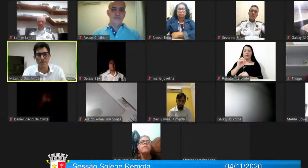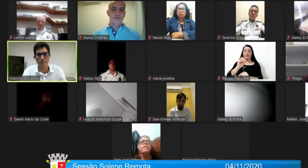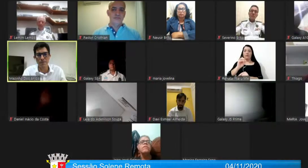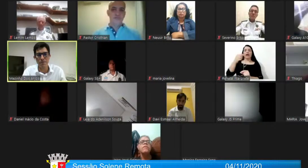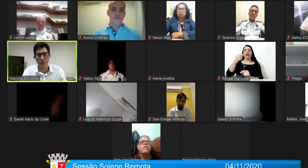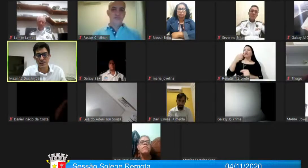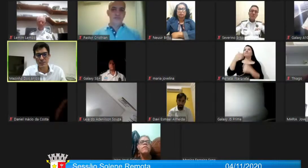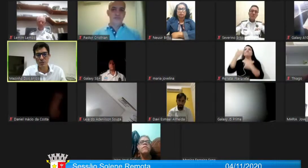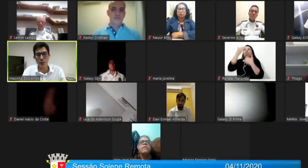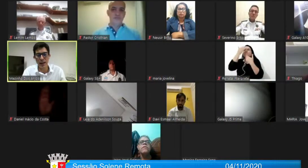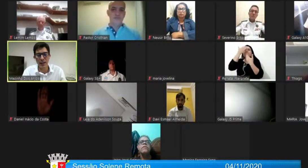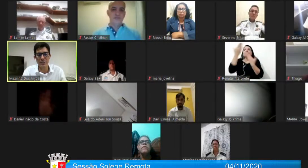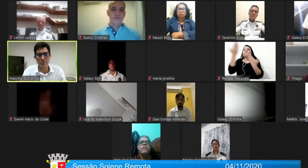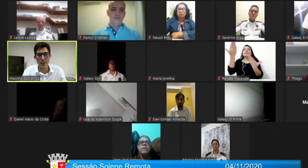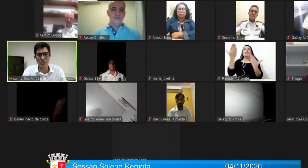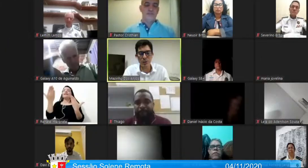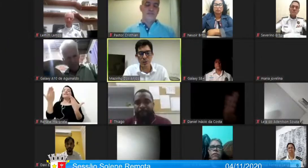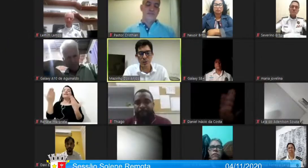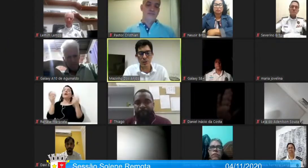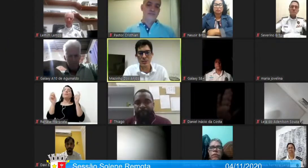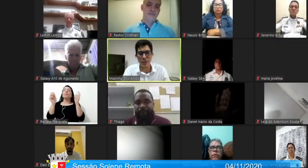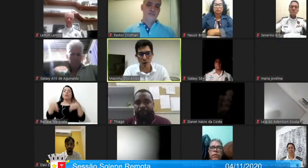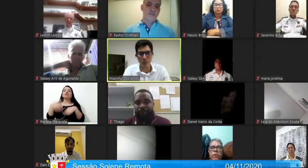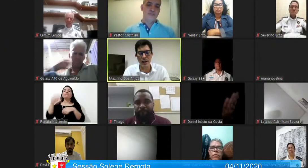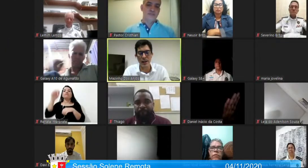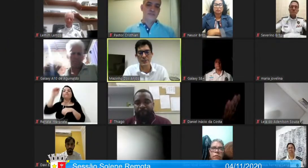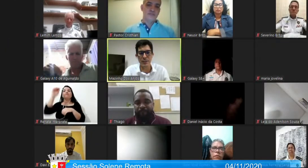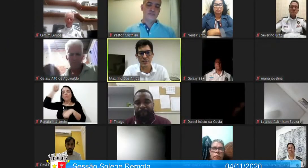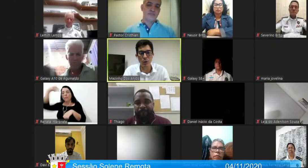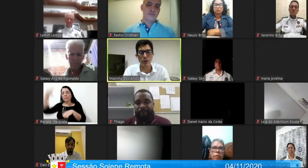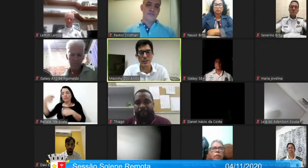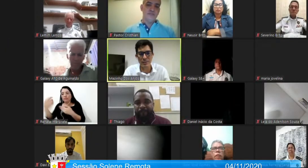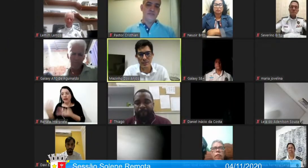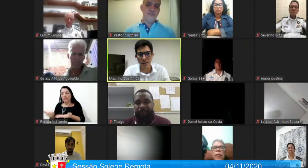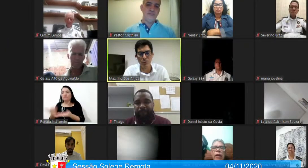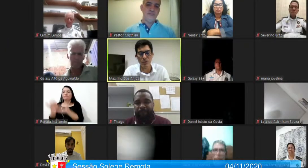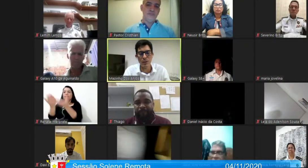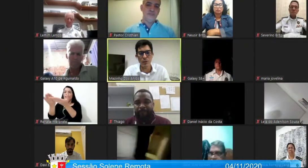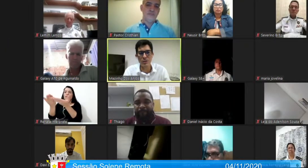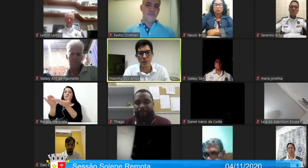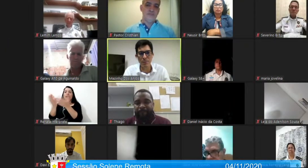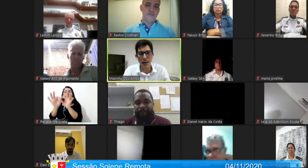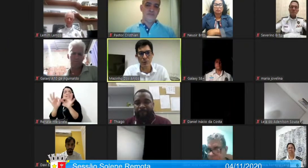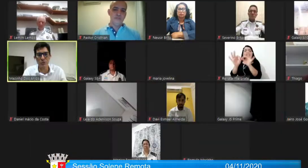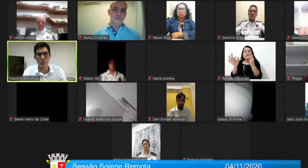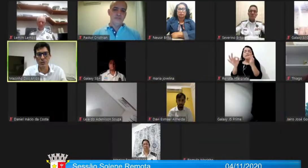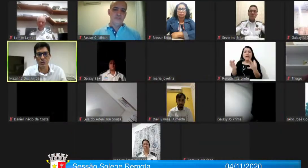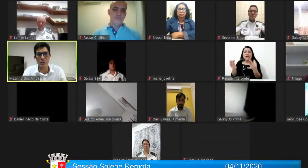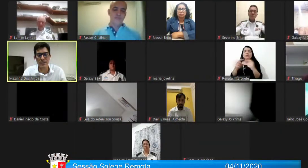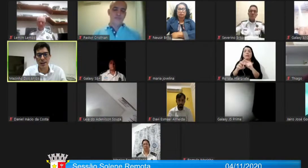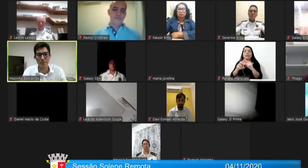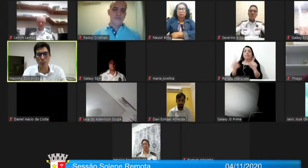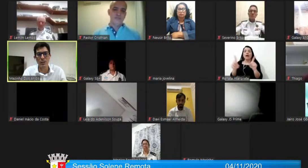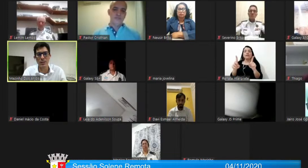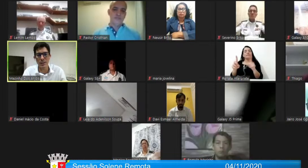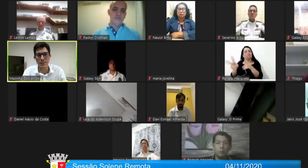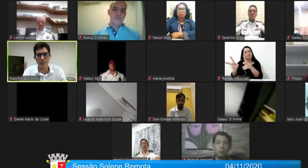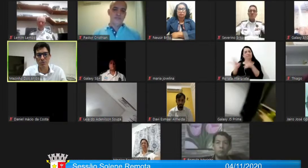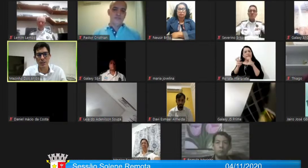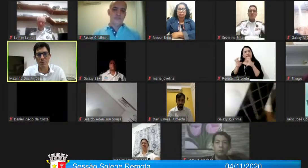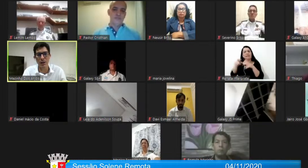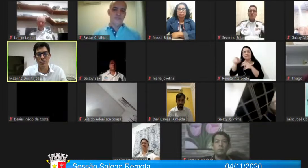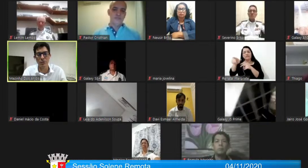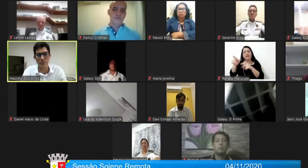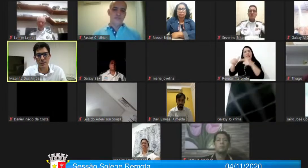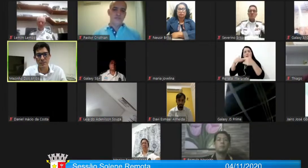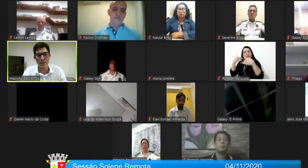poder fazer essa homenagem, mesmo que uma singela homenagem, mas reconhecendo o trabalho de vocês, a importância